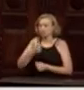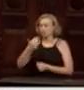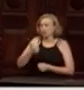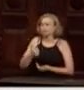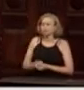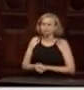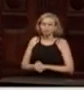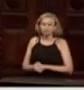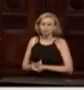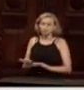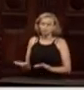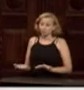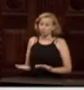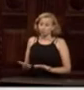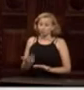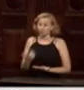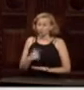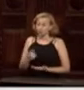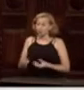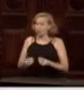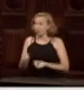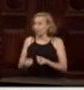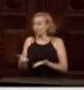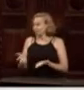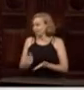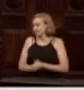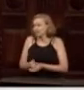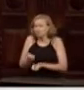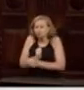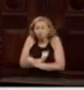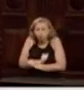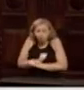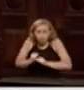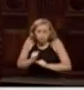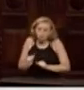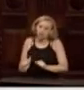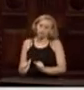nada. É impossível hoje